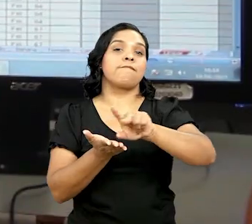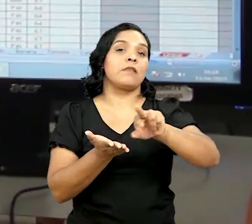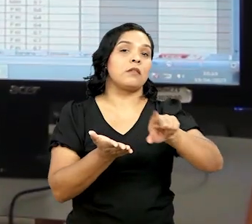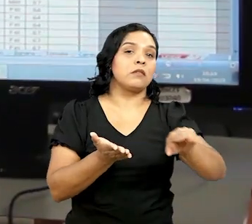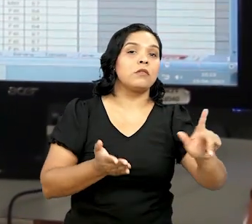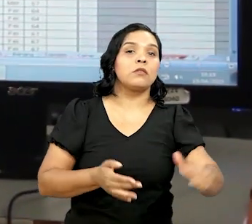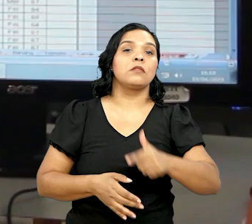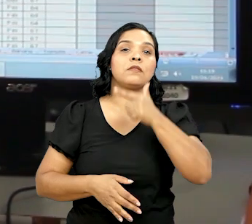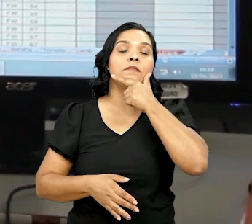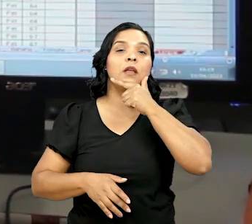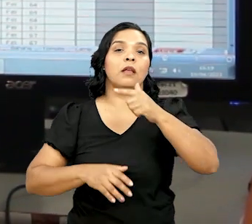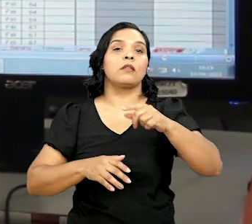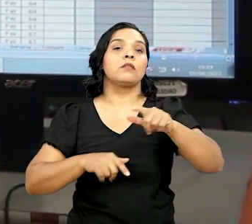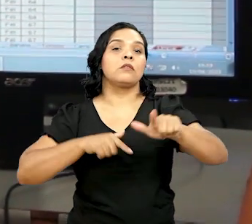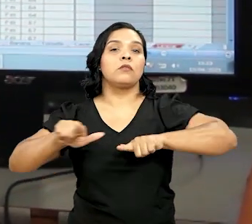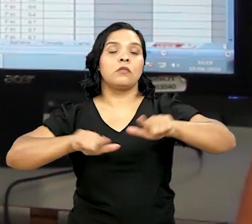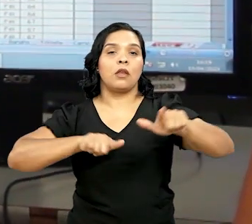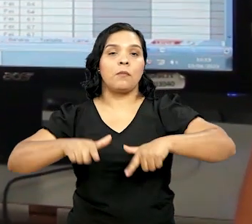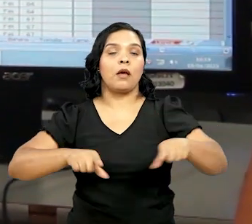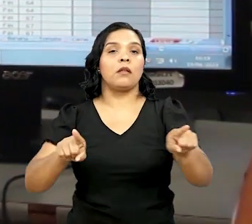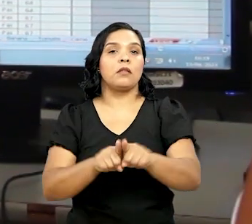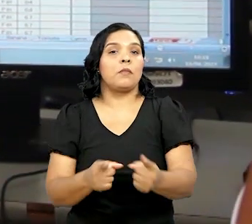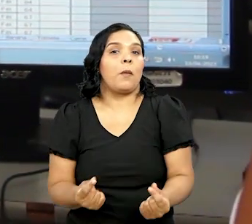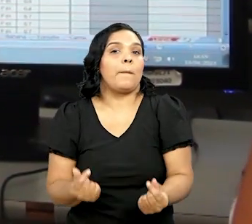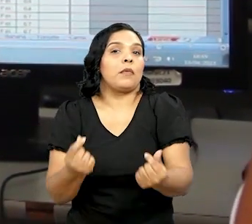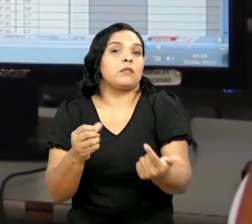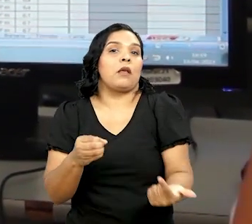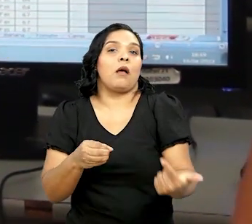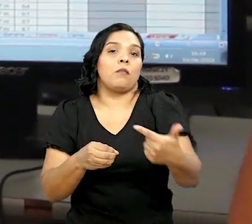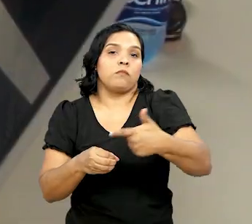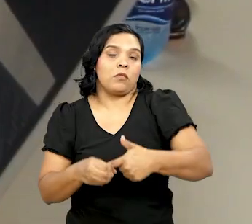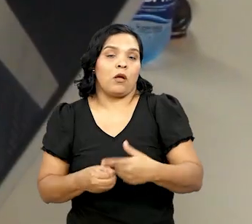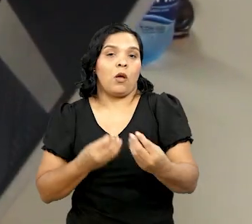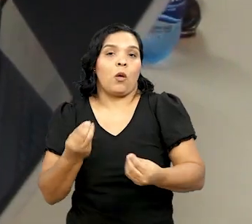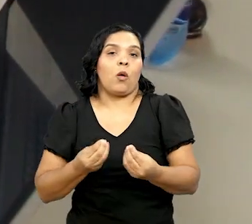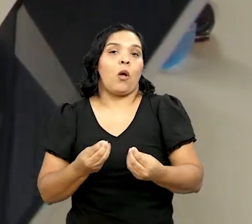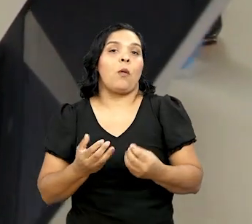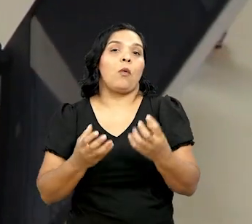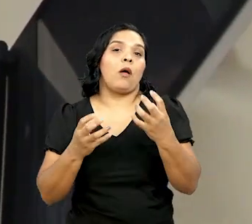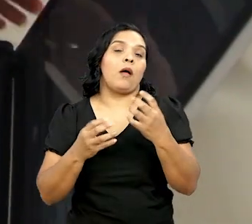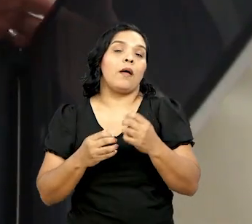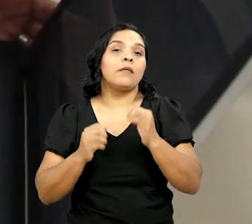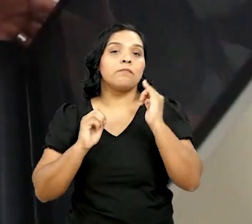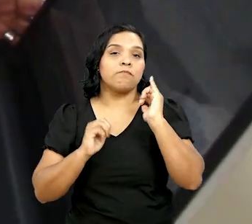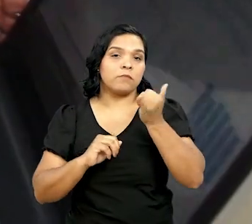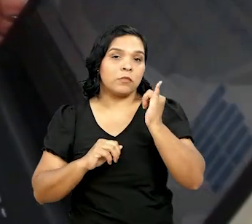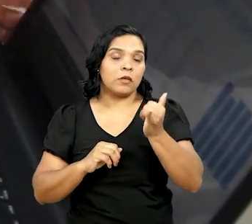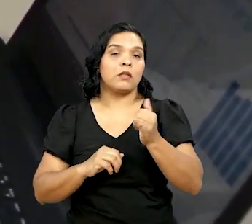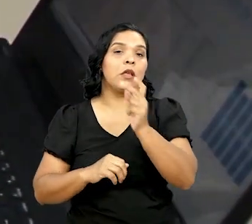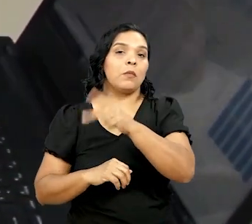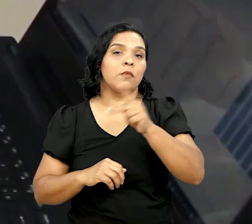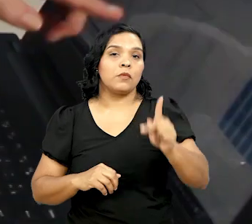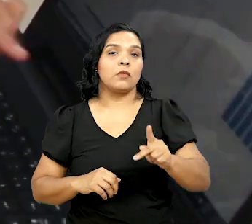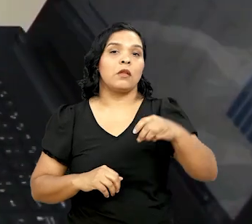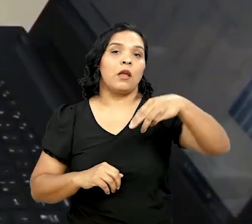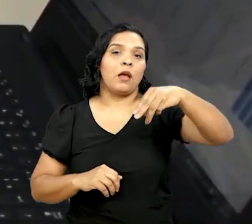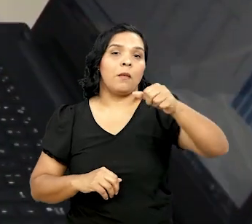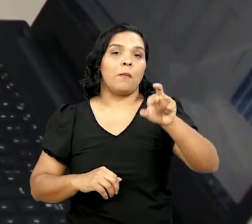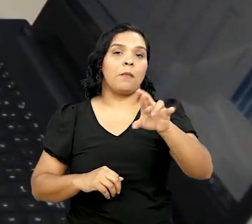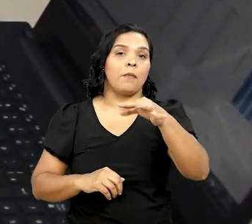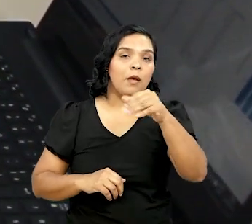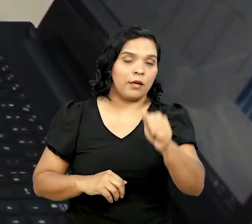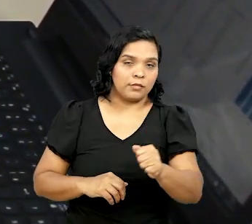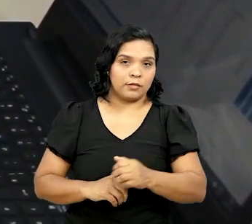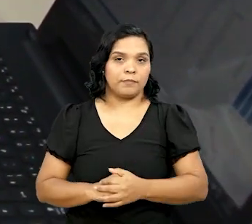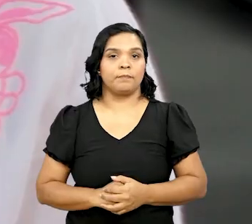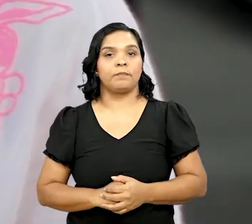de vagas no mercado de trabalho e dos preços dos combustíveis, como conta a coordenadora do programa, professora Márcia da